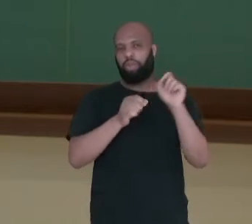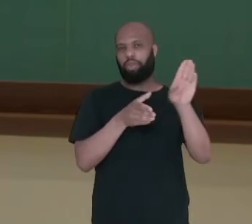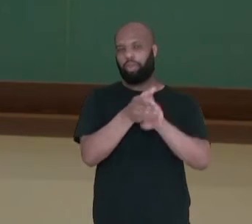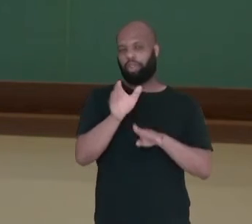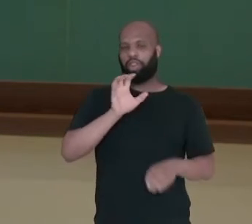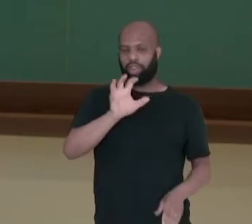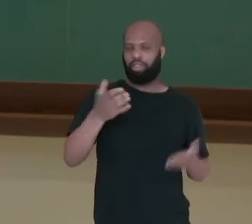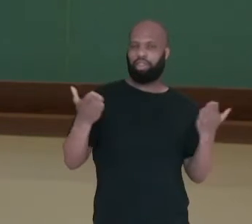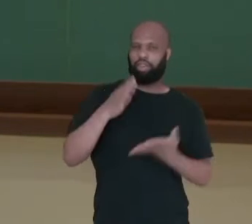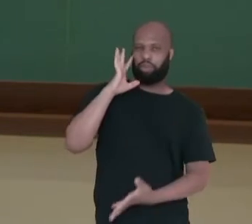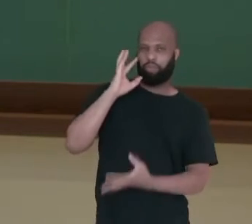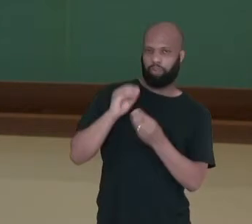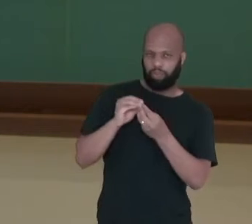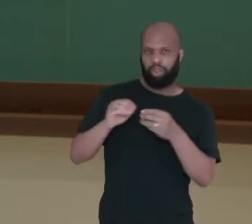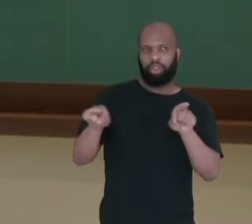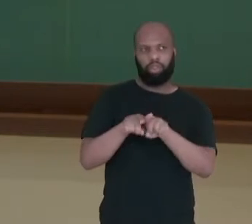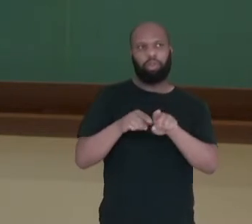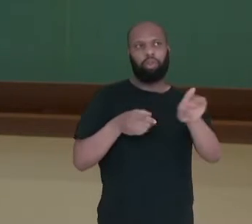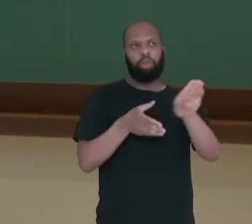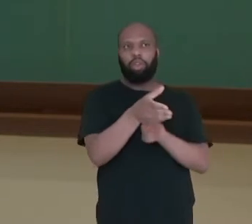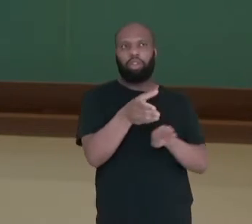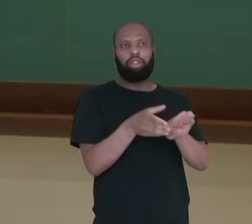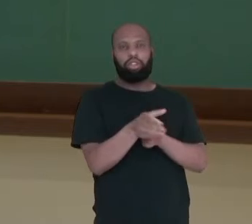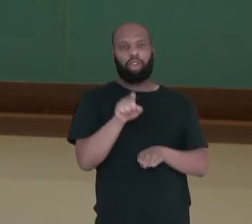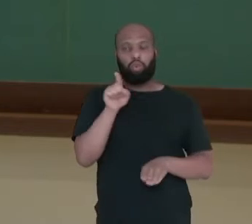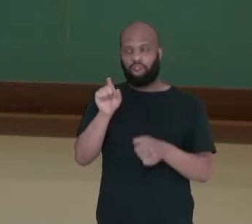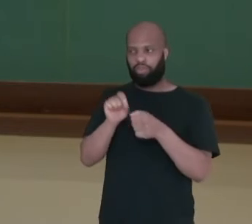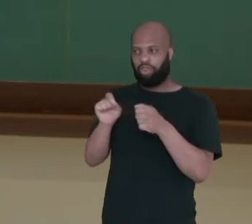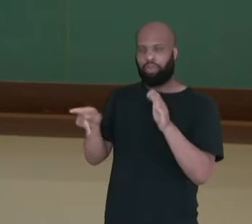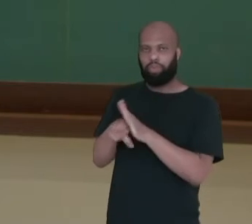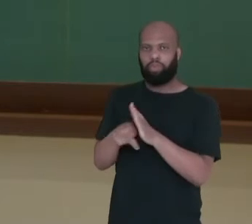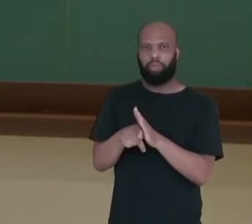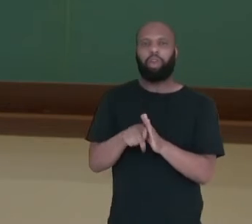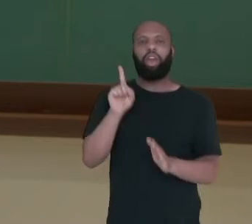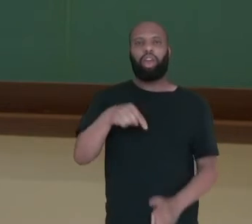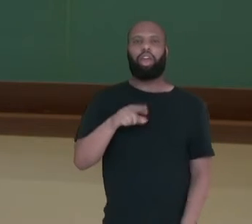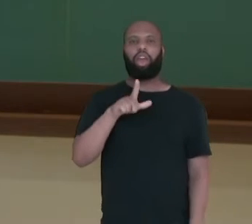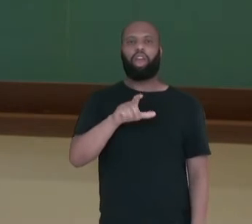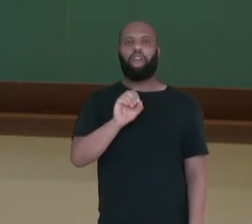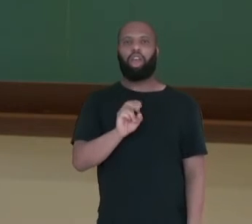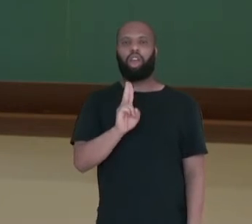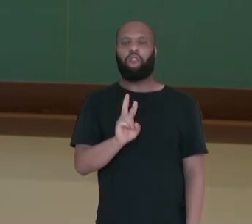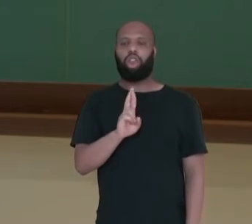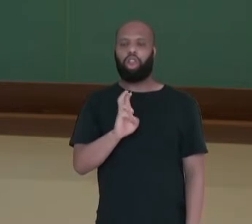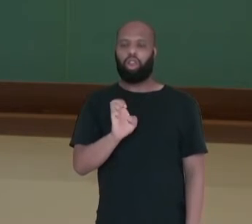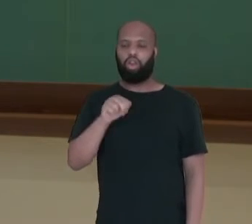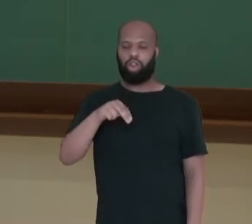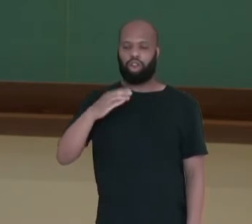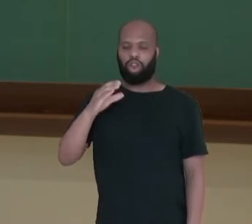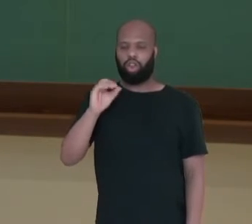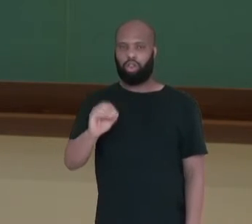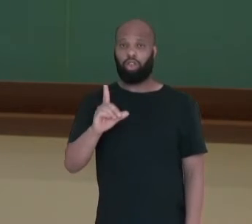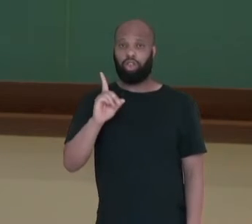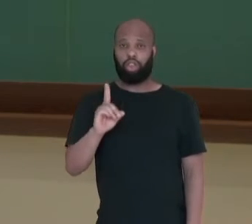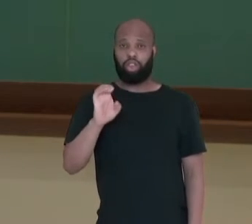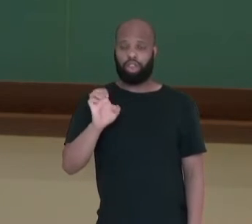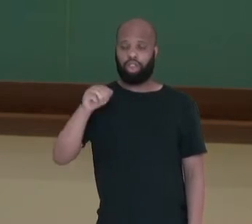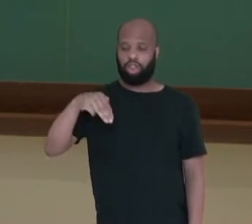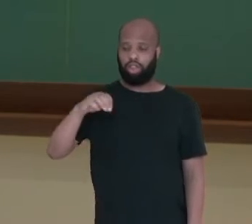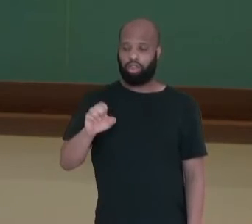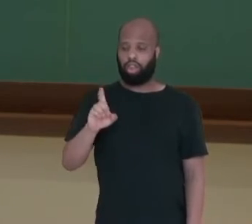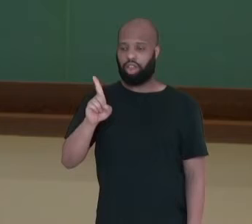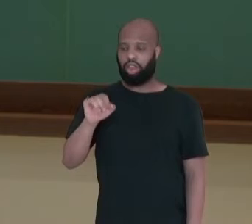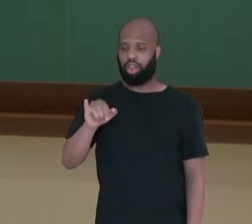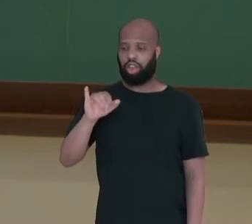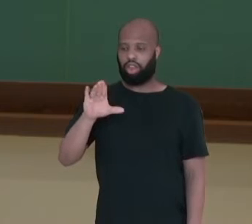são esses. Justamente estes conselhos é que vão levar a esse termo maquiavélico, então, como